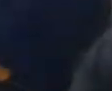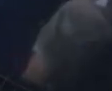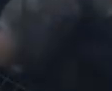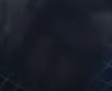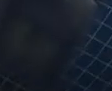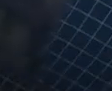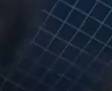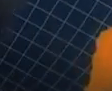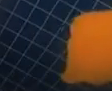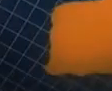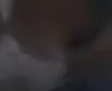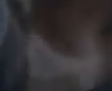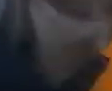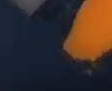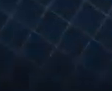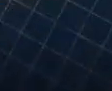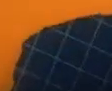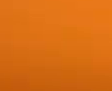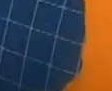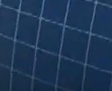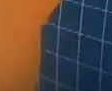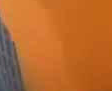E aí